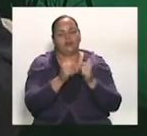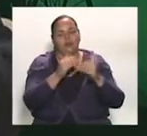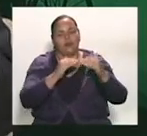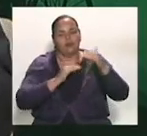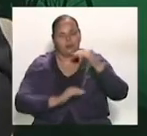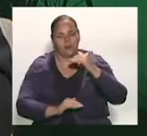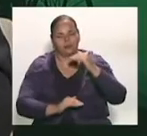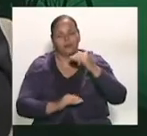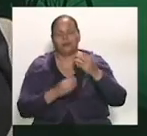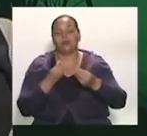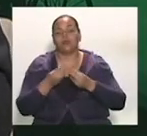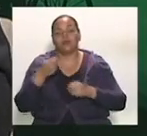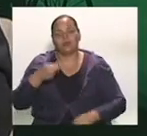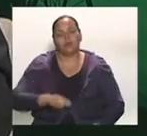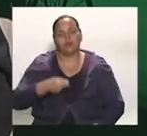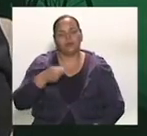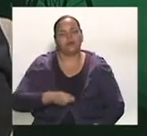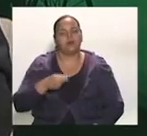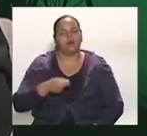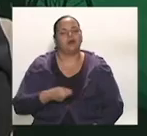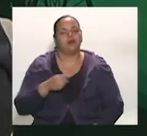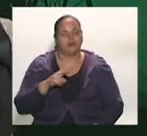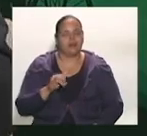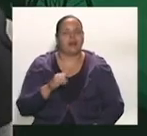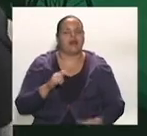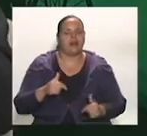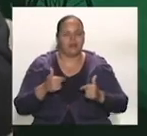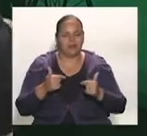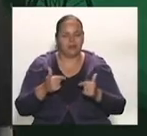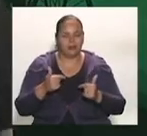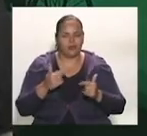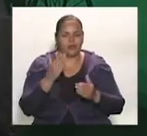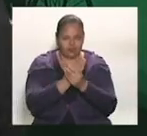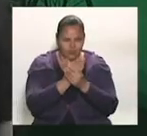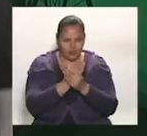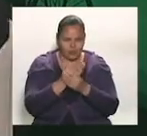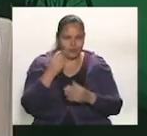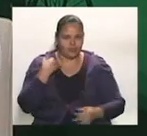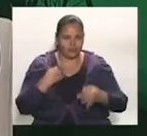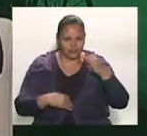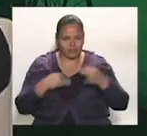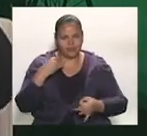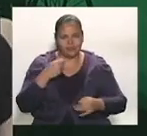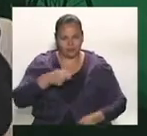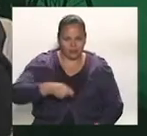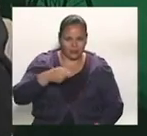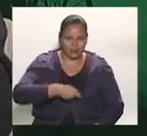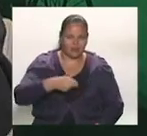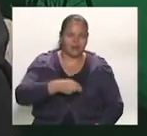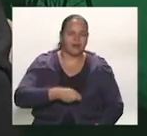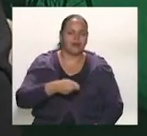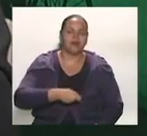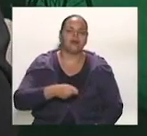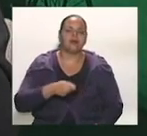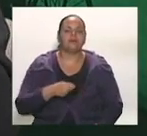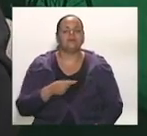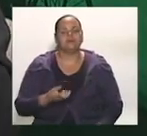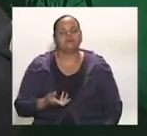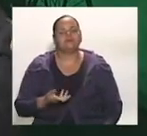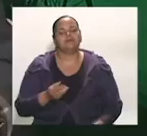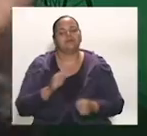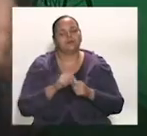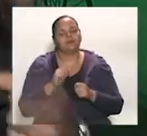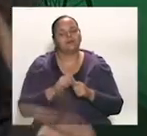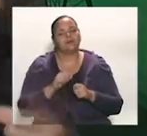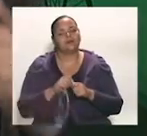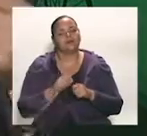o dever de rebaixar o clube. Né? Se ela não fizer, como é que você vai obrigar a federação a fazer? Você vai entrar com uma ação judicial para,